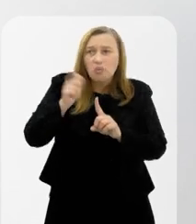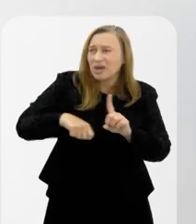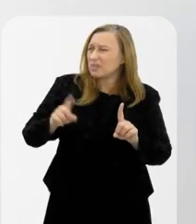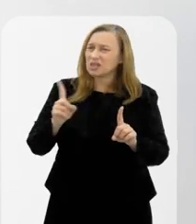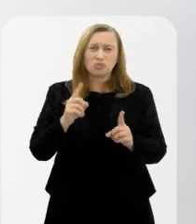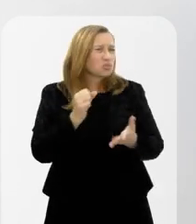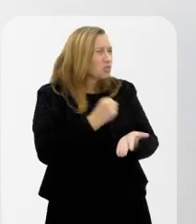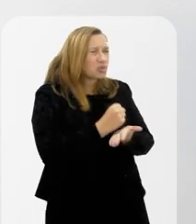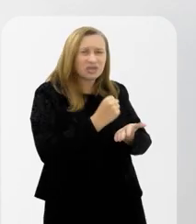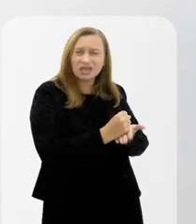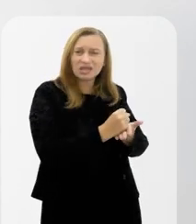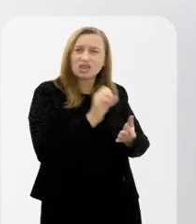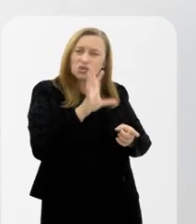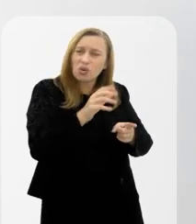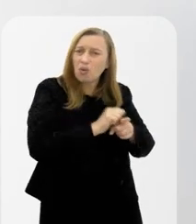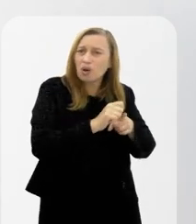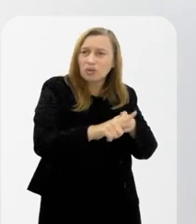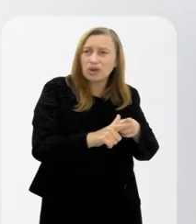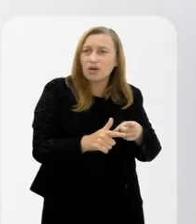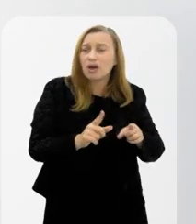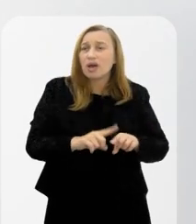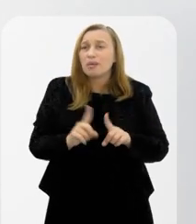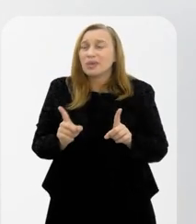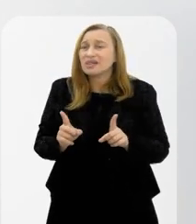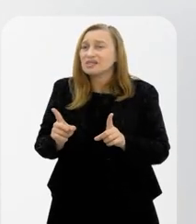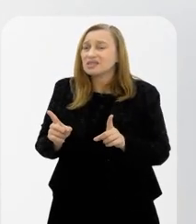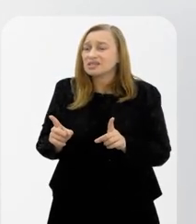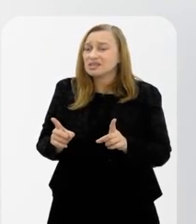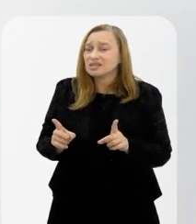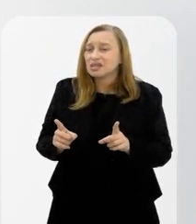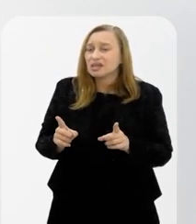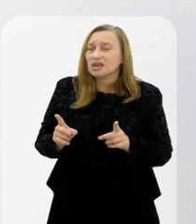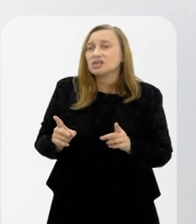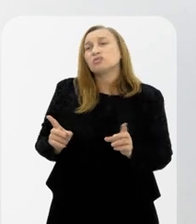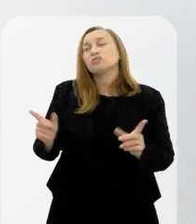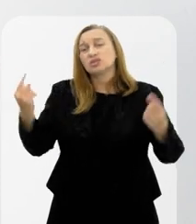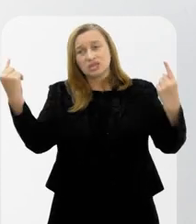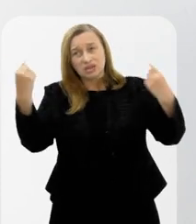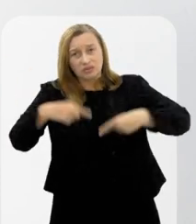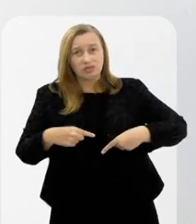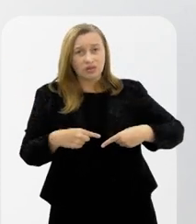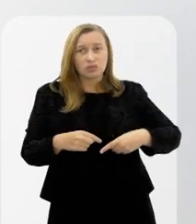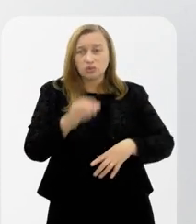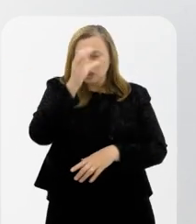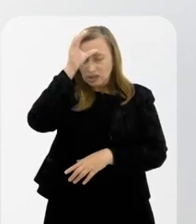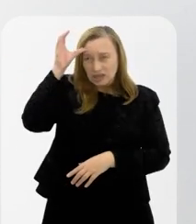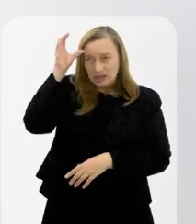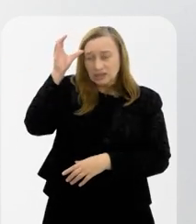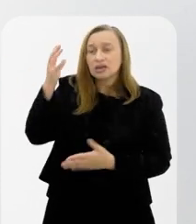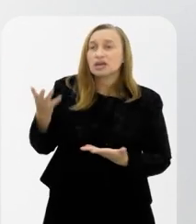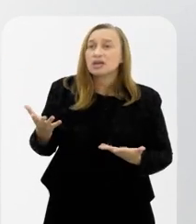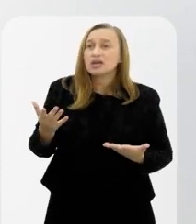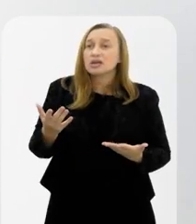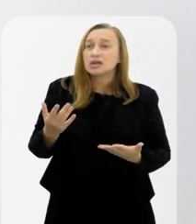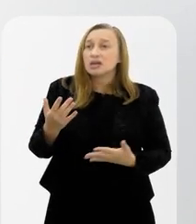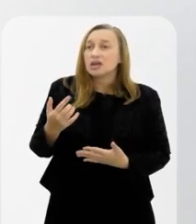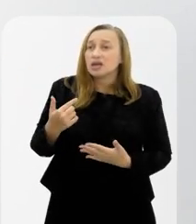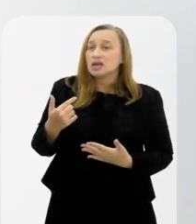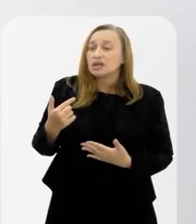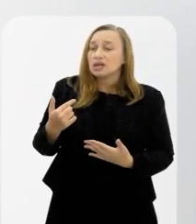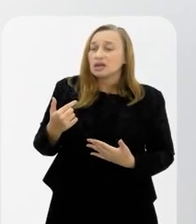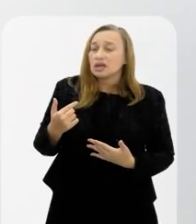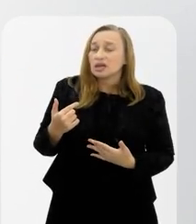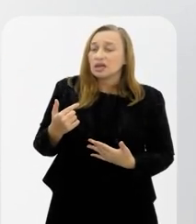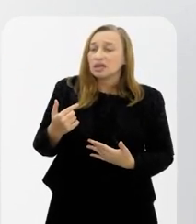eu contratei o aluguel Então e e esse Essas são as Talvez os desafios do Consumidor em que ele se